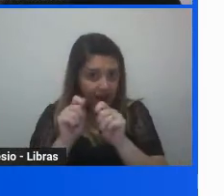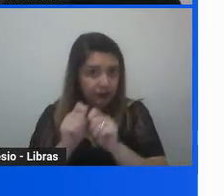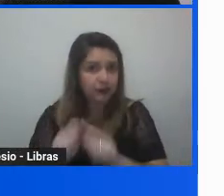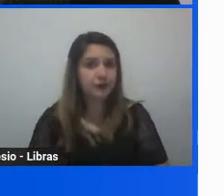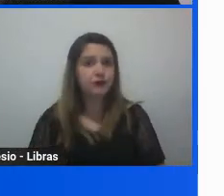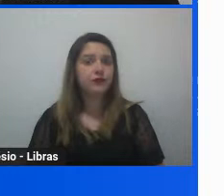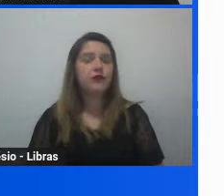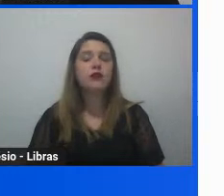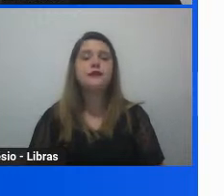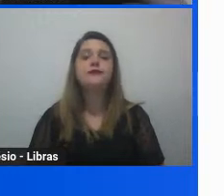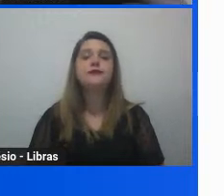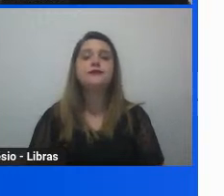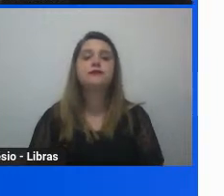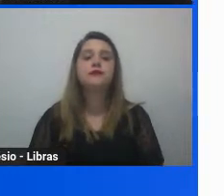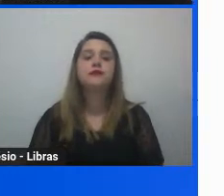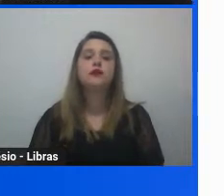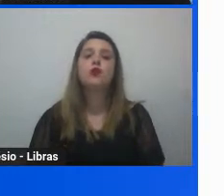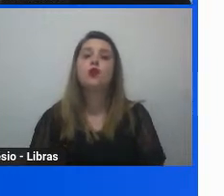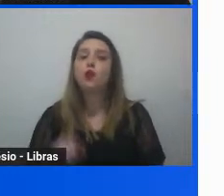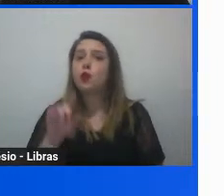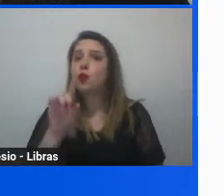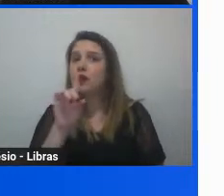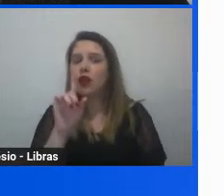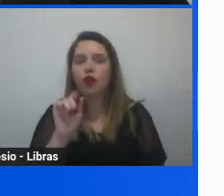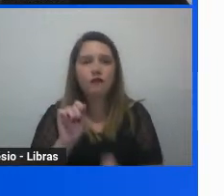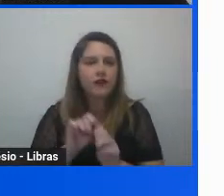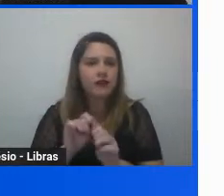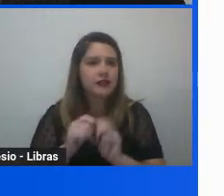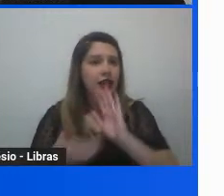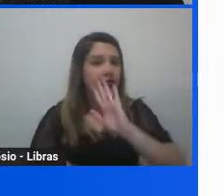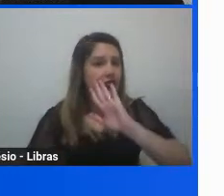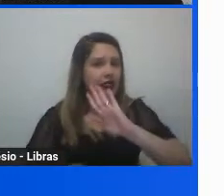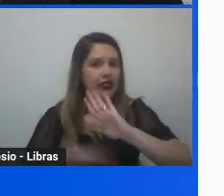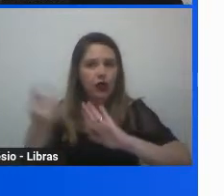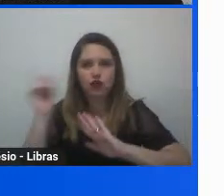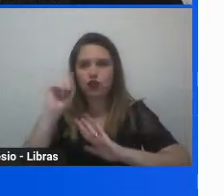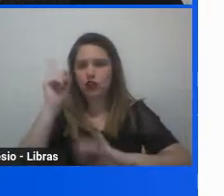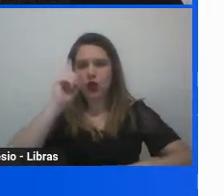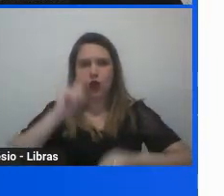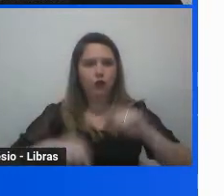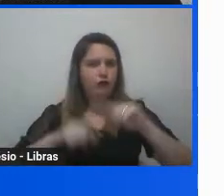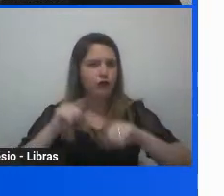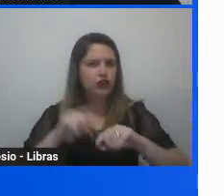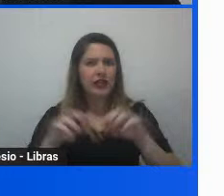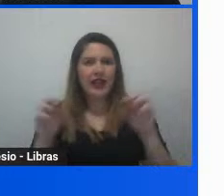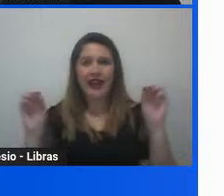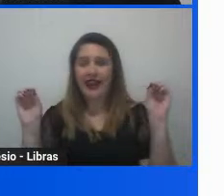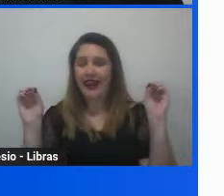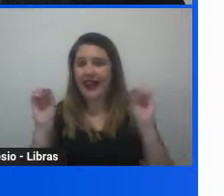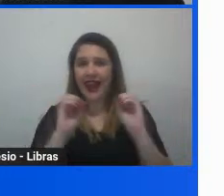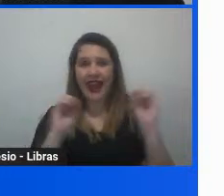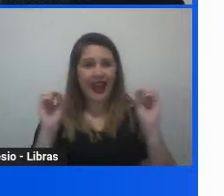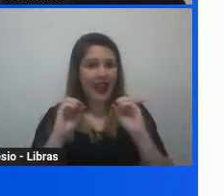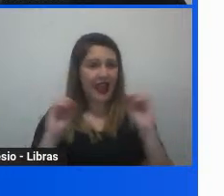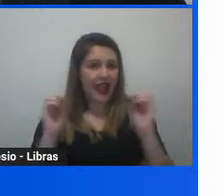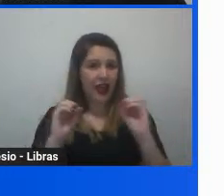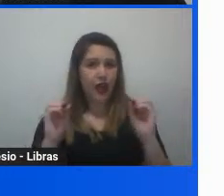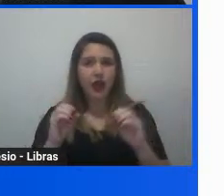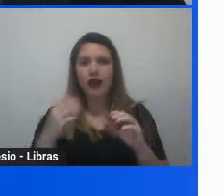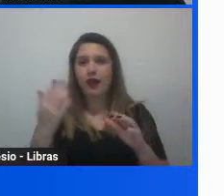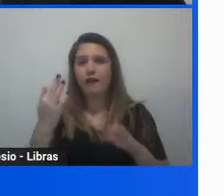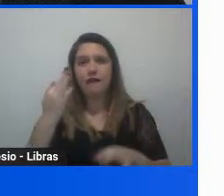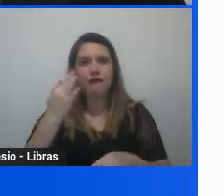Bom, o que não fazer? Retirar o objeto. Não posso tirar nada de objeto encravado, como madeira, ferro,